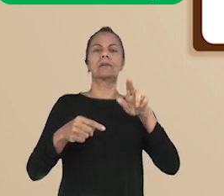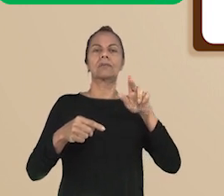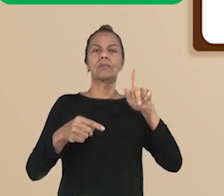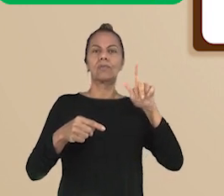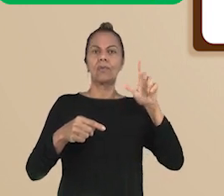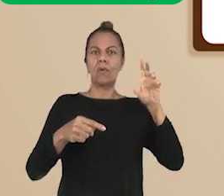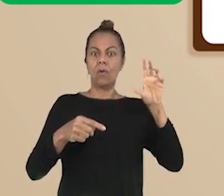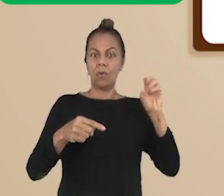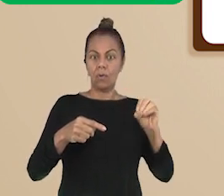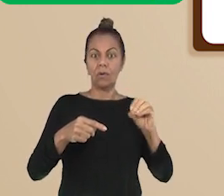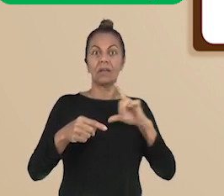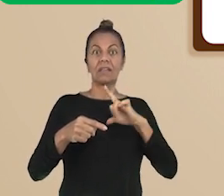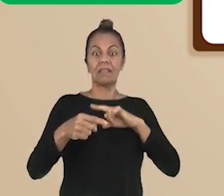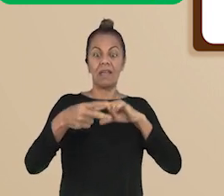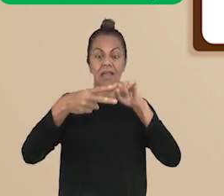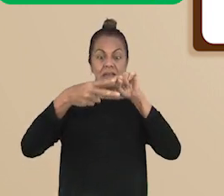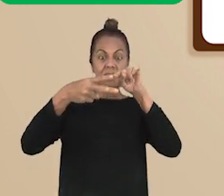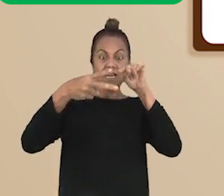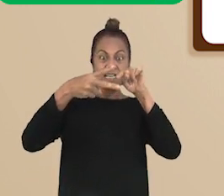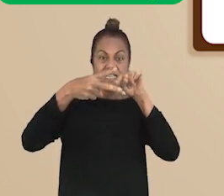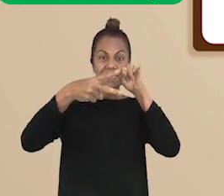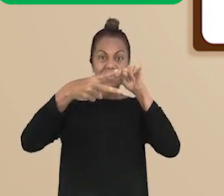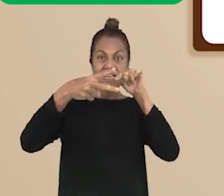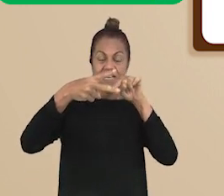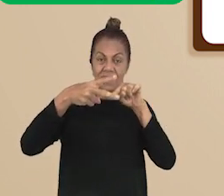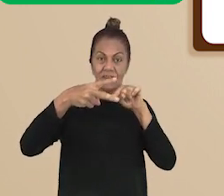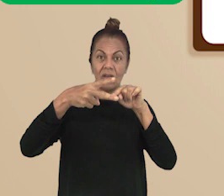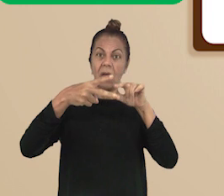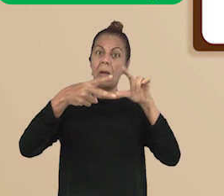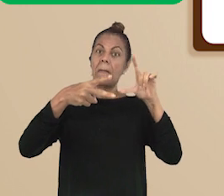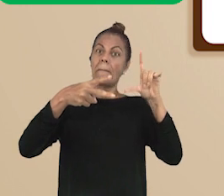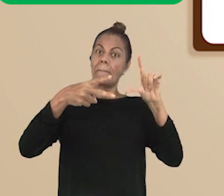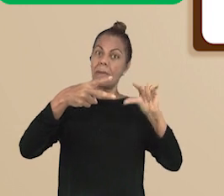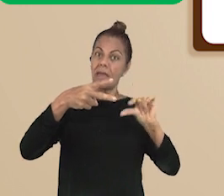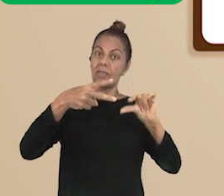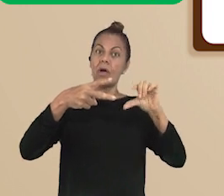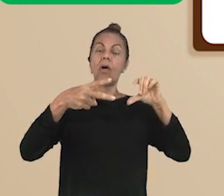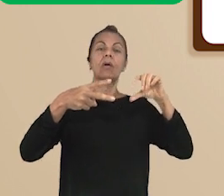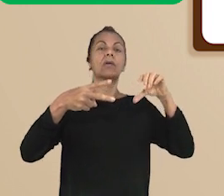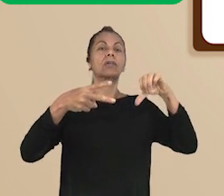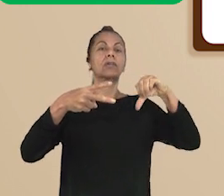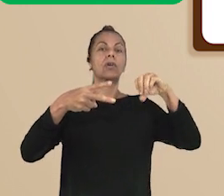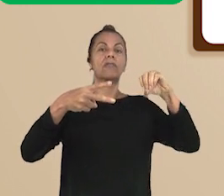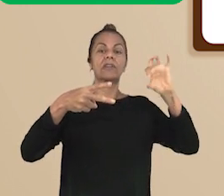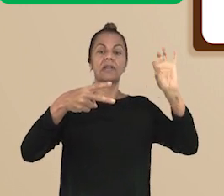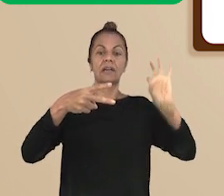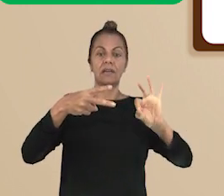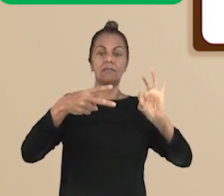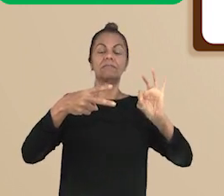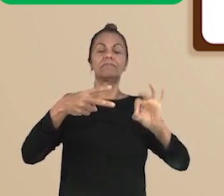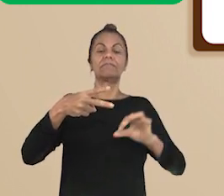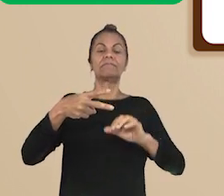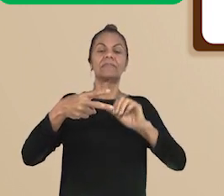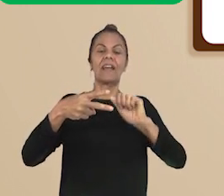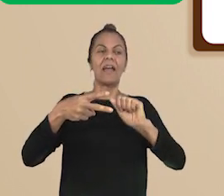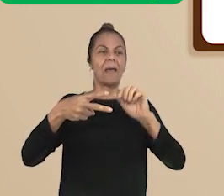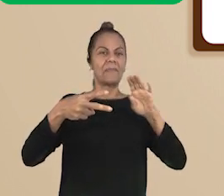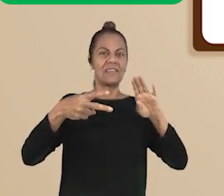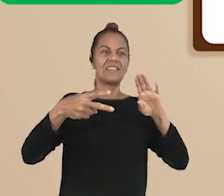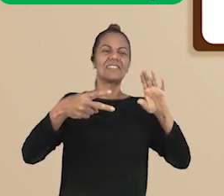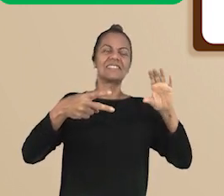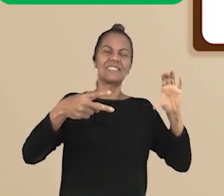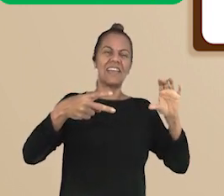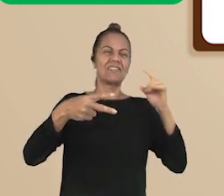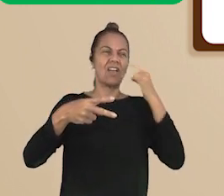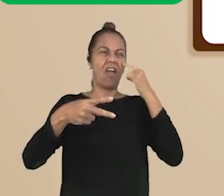3 ângulos agudos, ou seja, 3 ângulos menores de 90 graus, como vocês podem ver na tela,